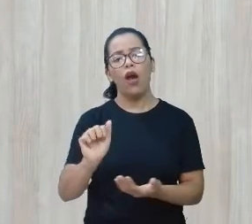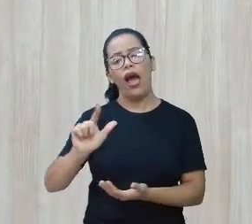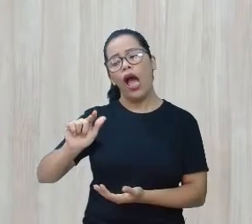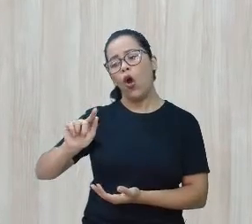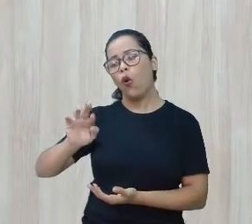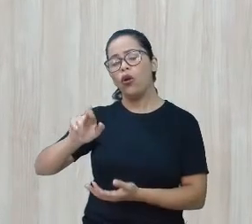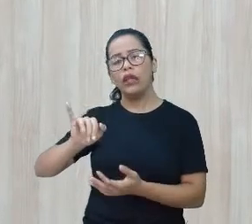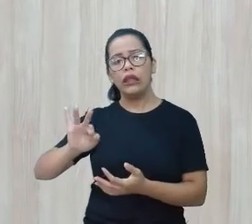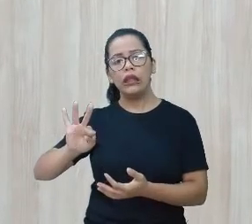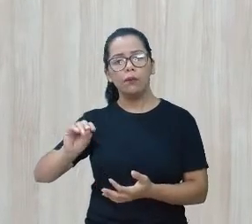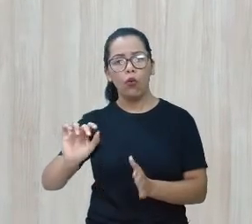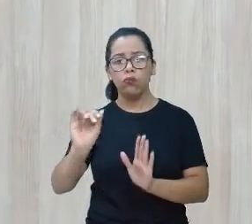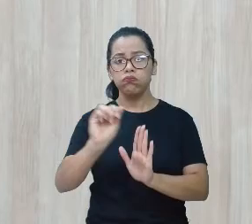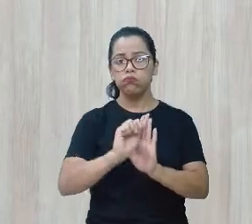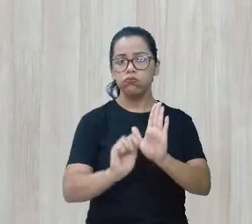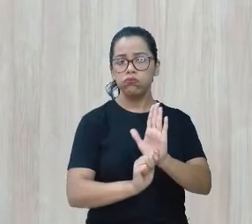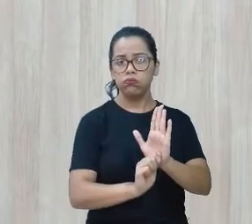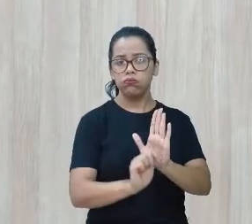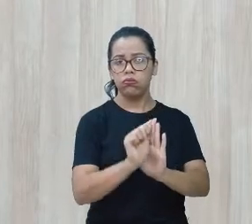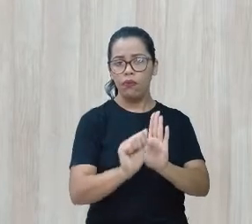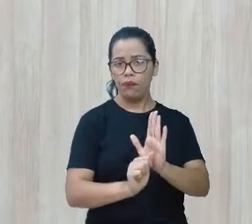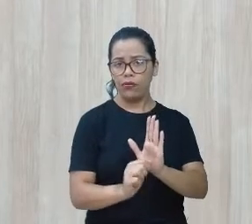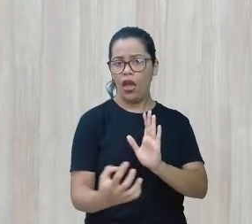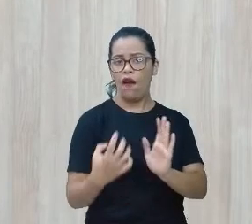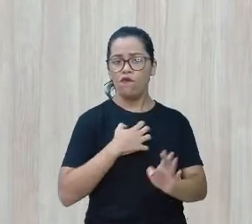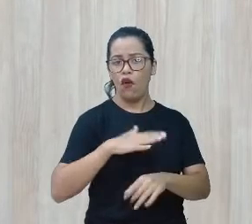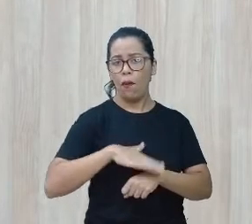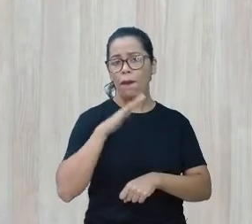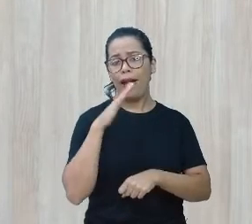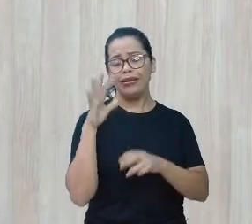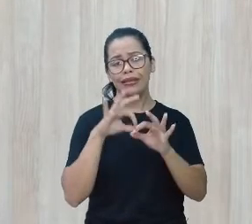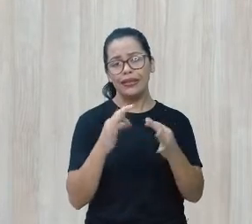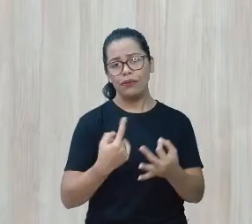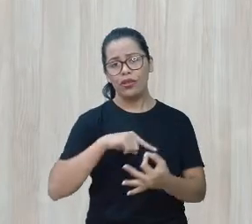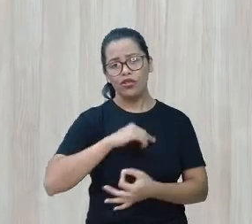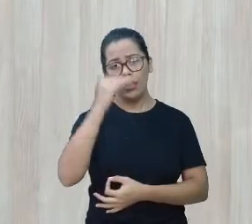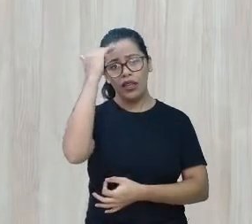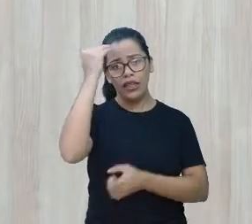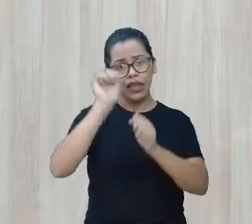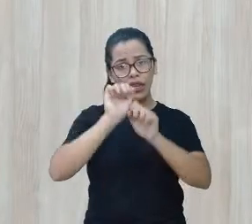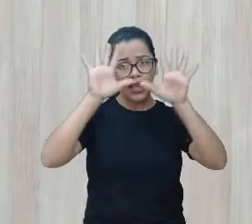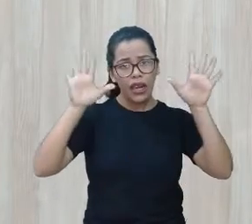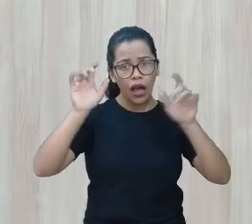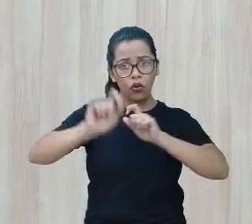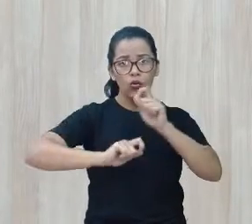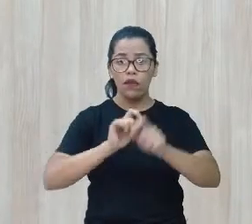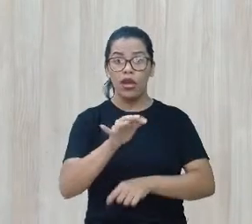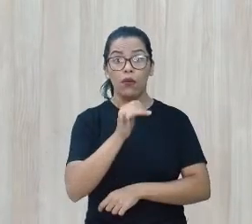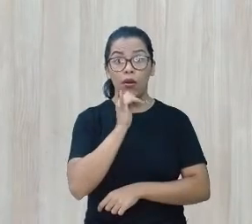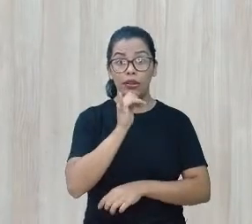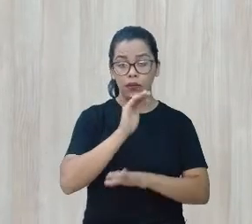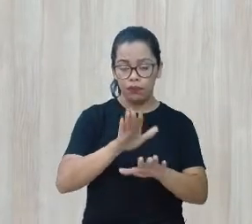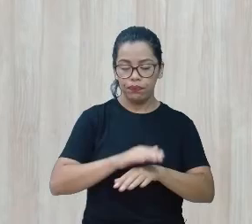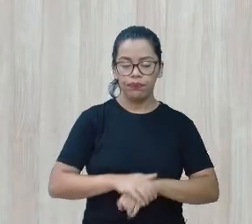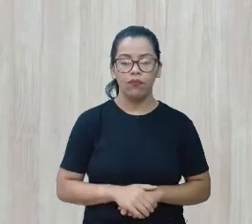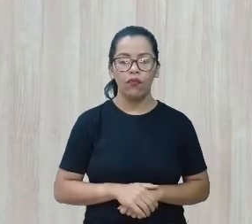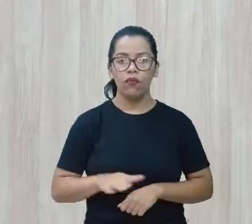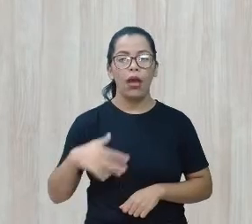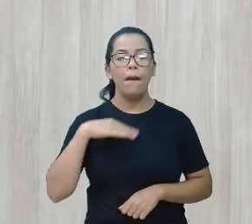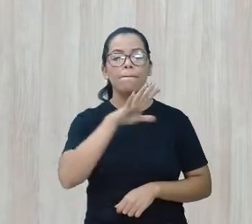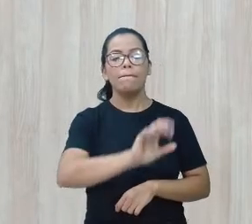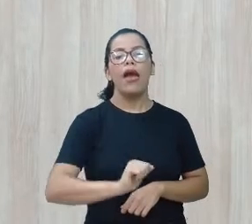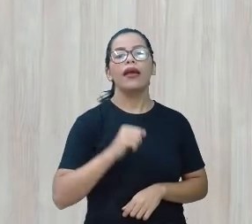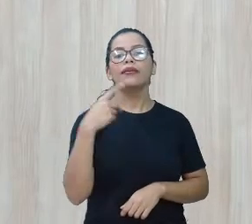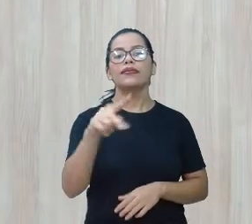gente pensa nessa maneira mais simples, a gente entende que o algoritmo, na verdade, pronto, um exemplo. Eu disse assim, pegue aí o